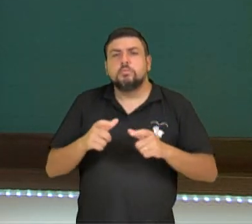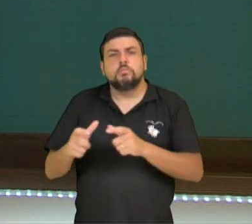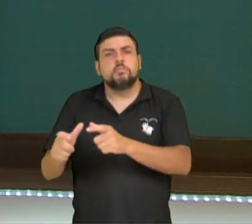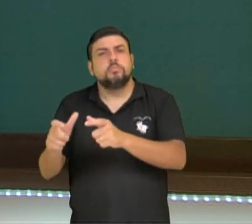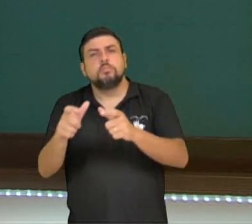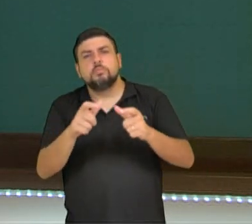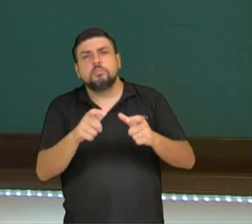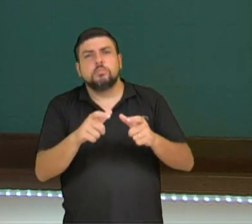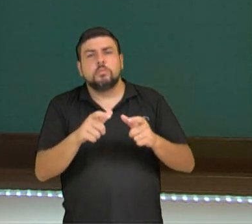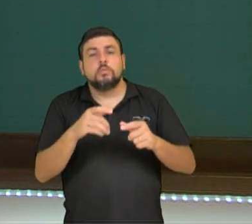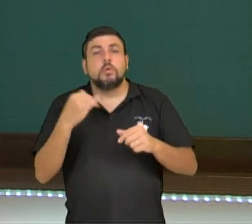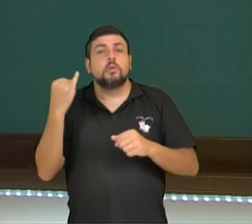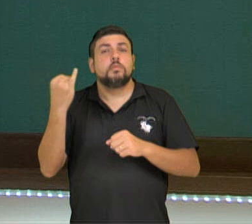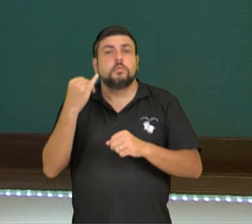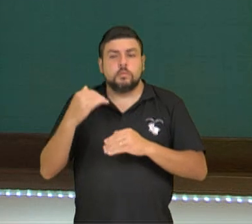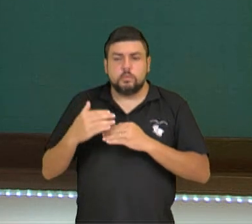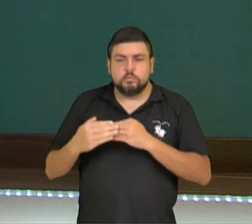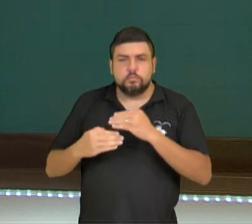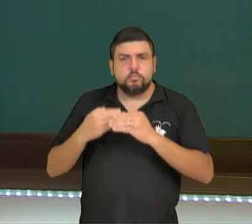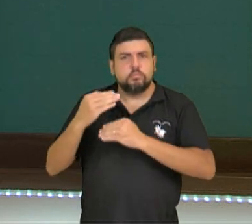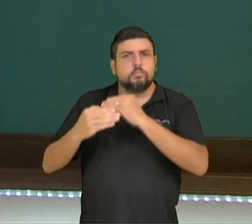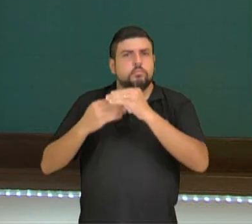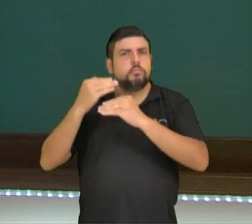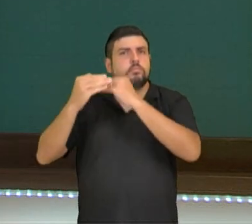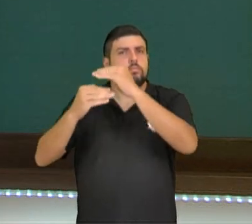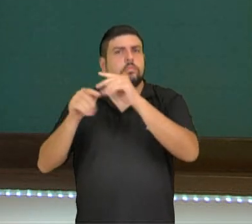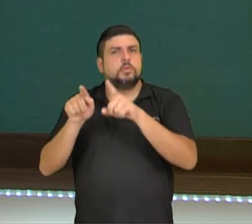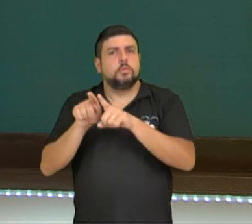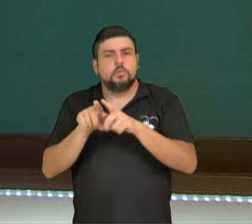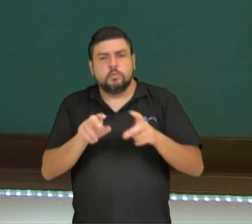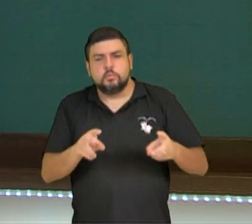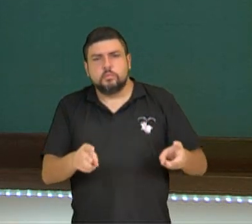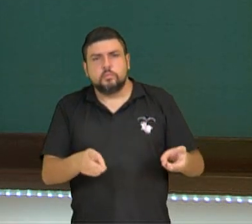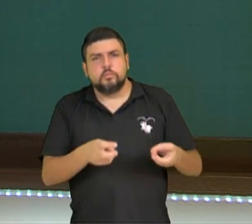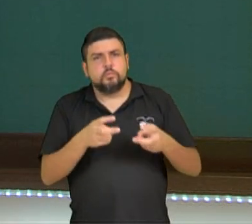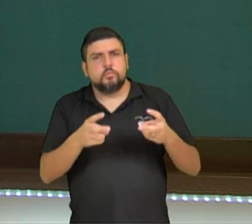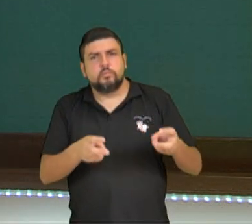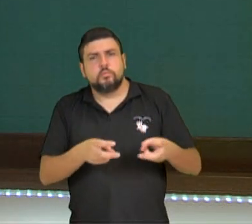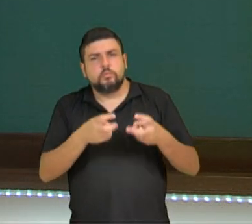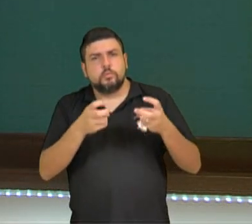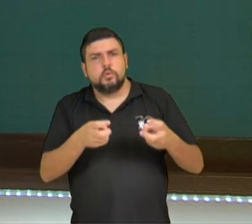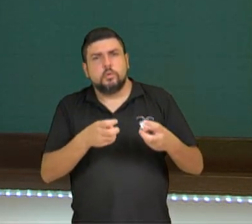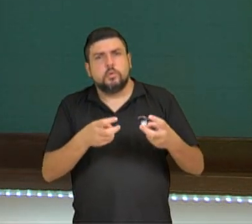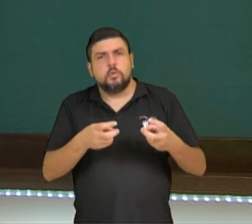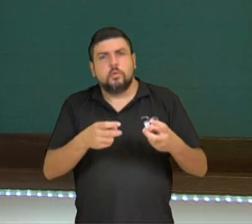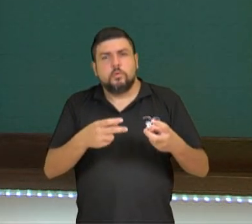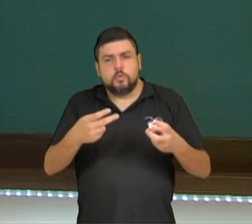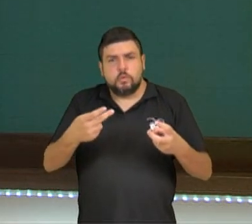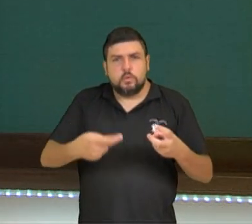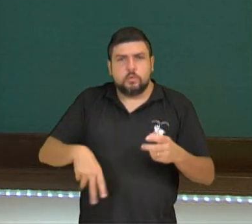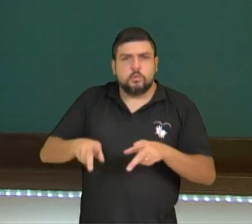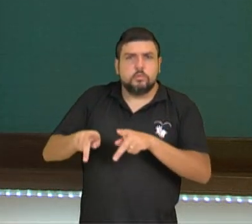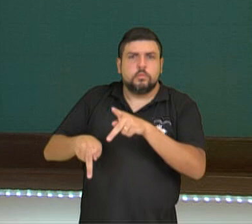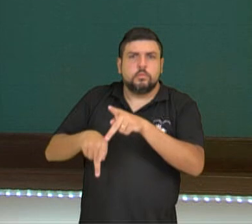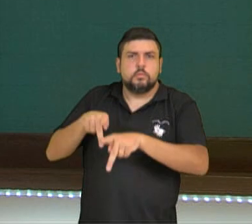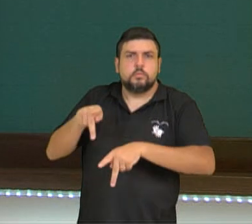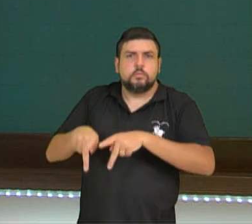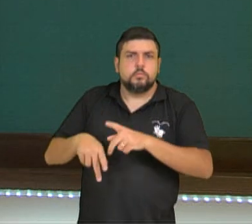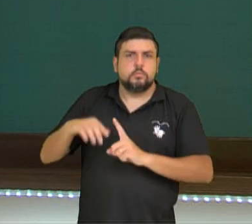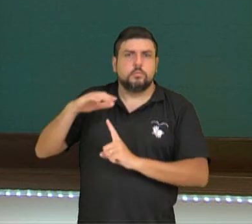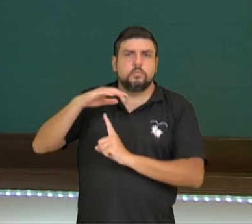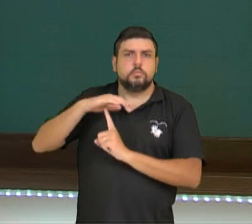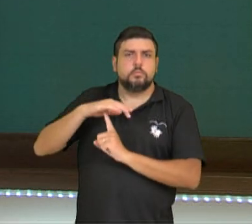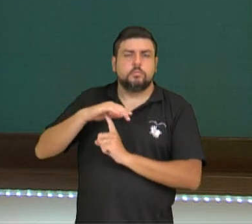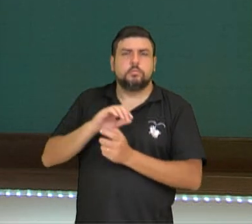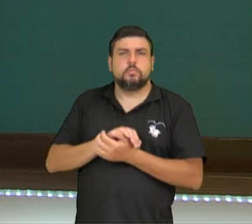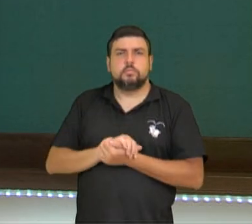para o desenvolvimento, para o acesso ao recurso água por parte da população paranaense. Então, neste